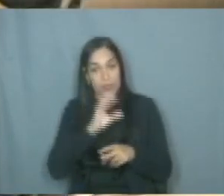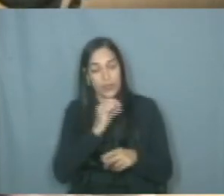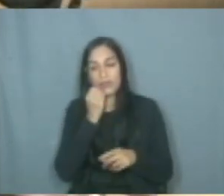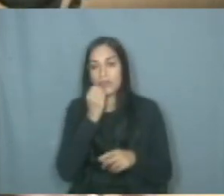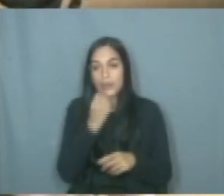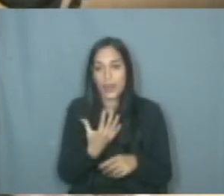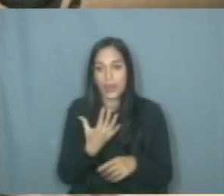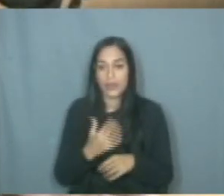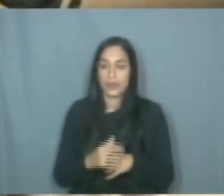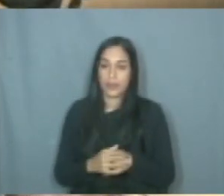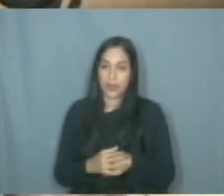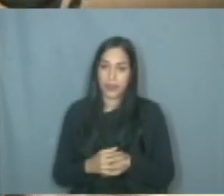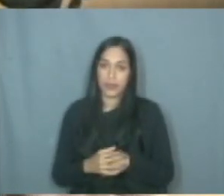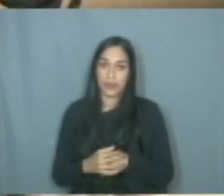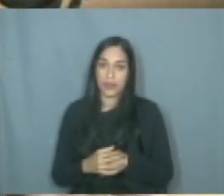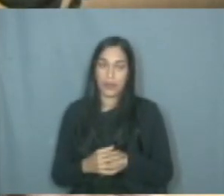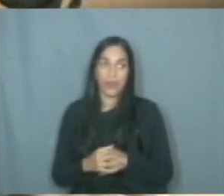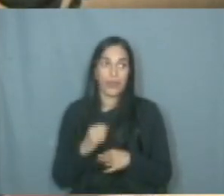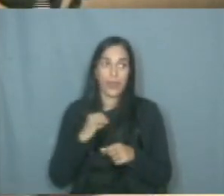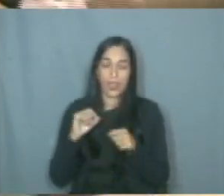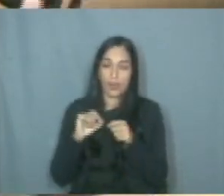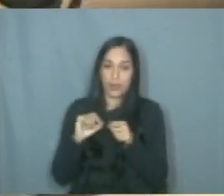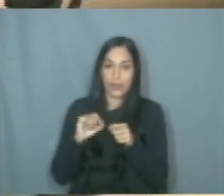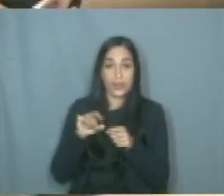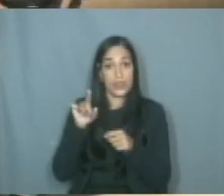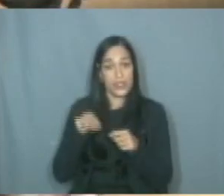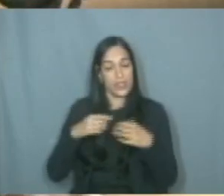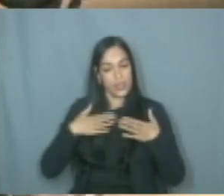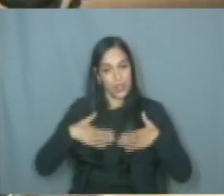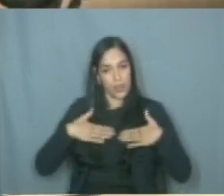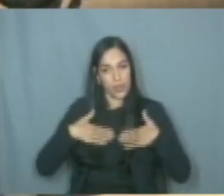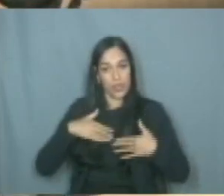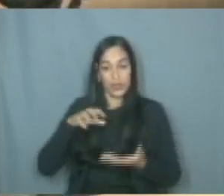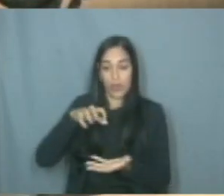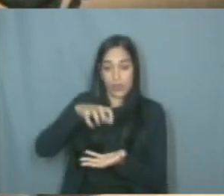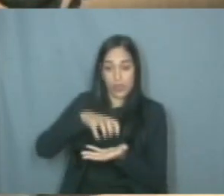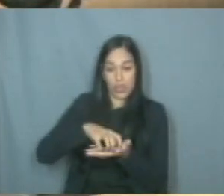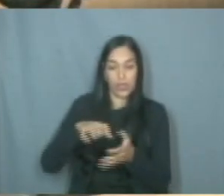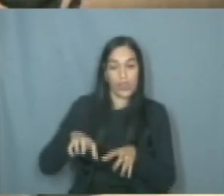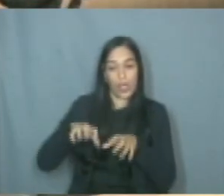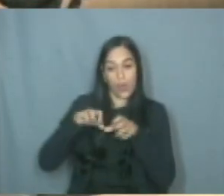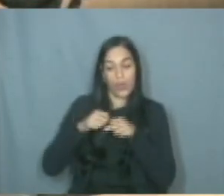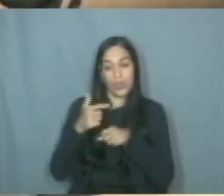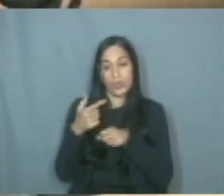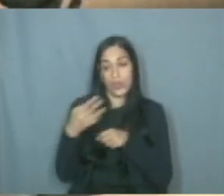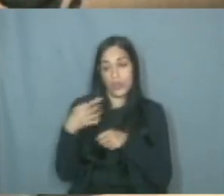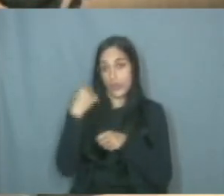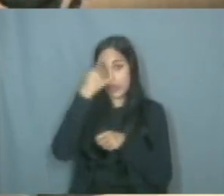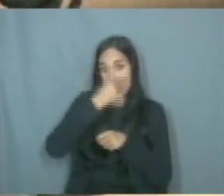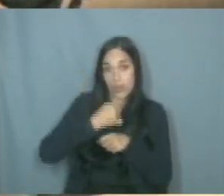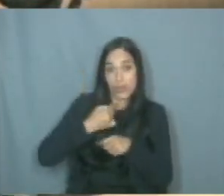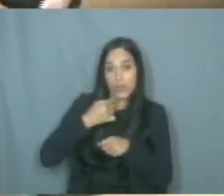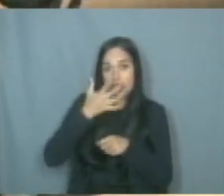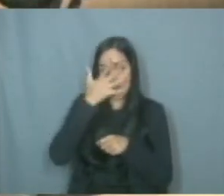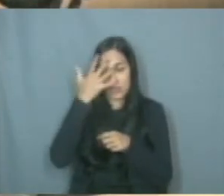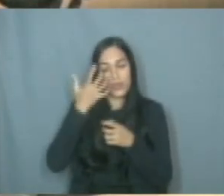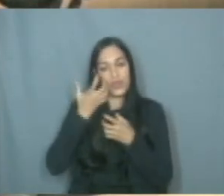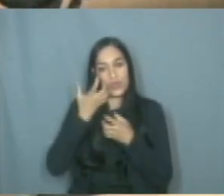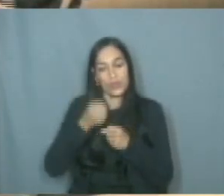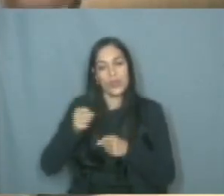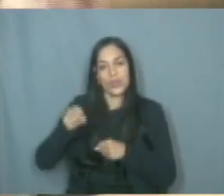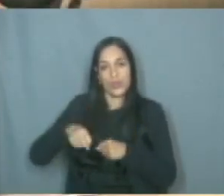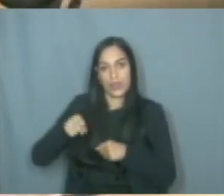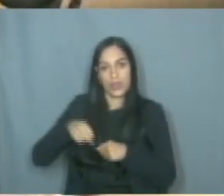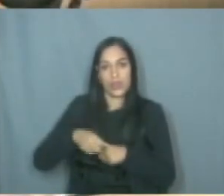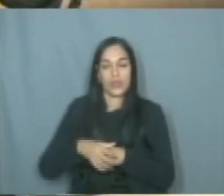dava para fazer isso de maneira tranquila. Dava para ter um centro de acolhimento 24 horas para que essas pessoas dormissem lá. Dava.